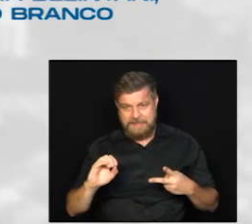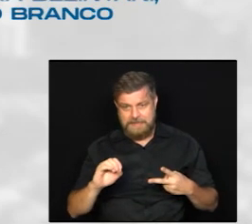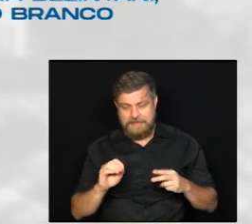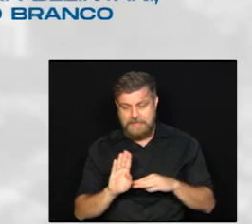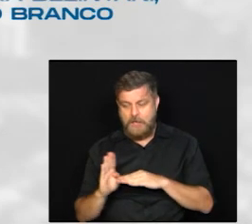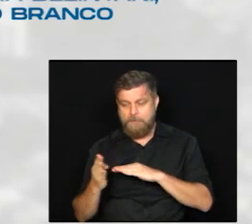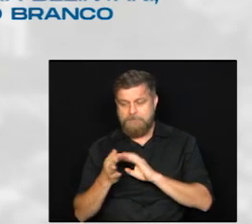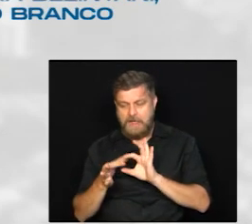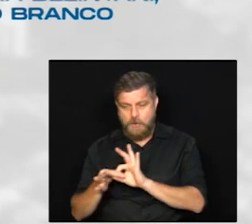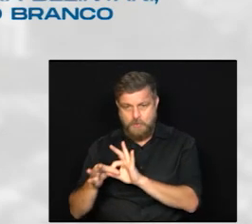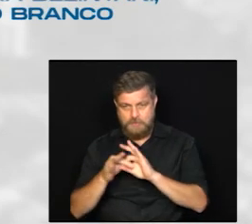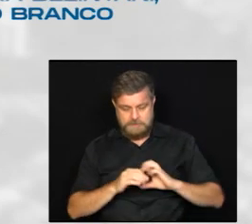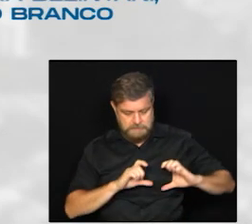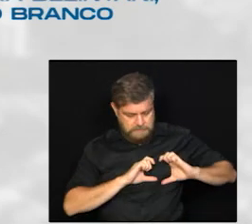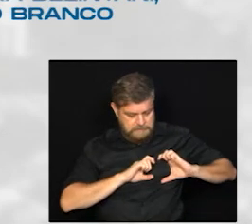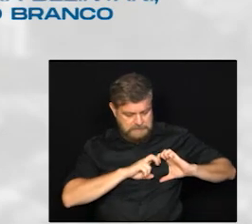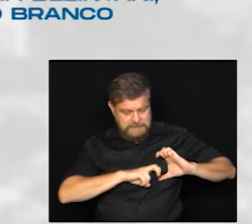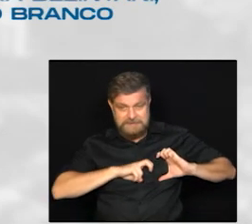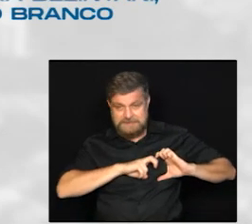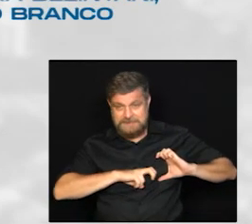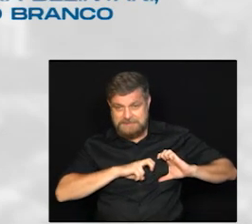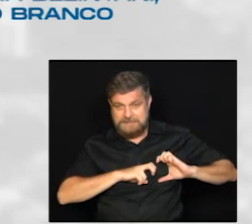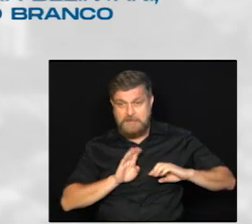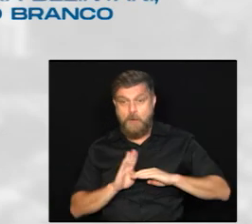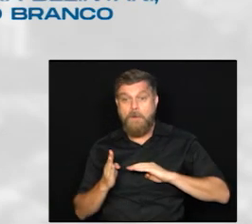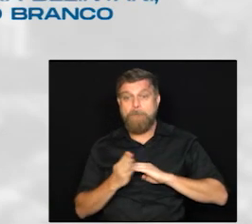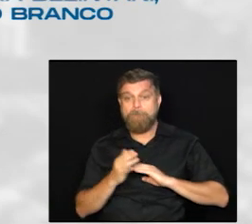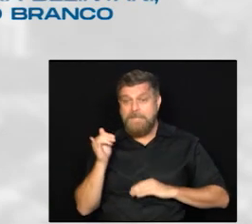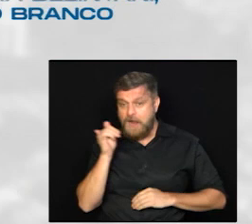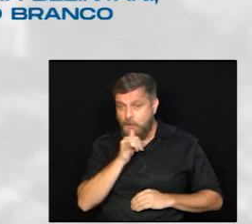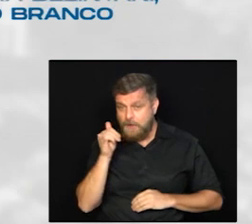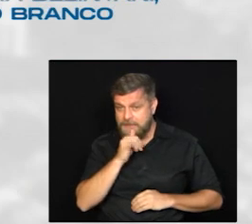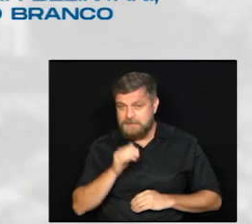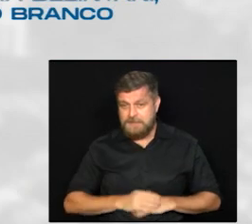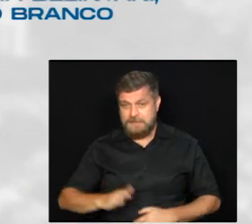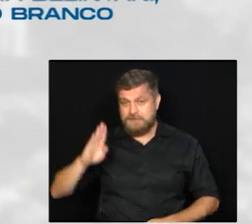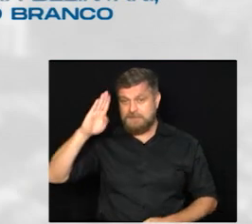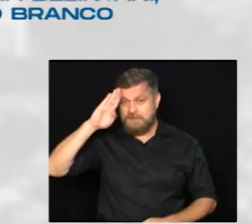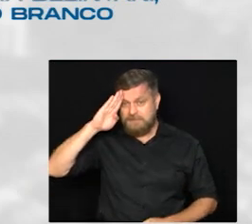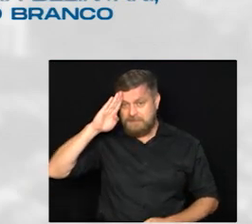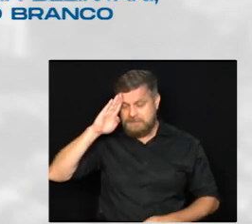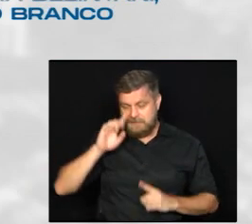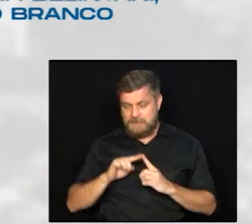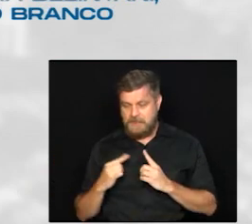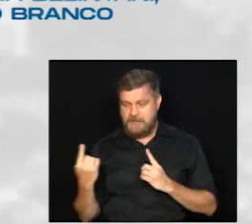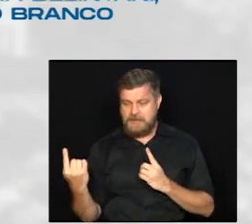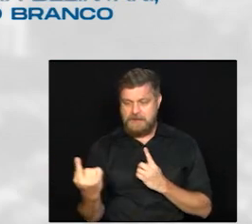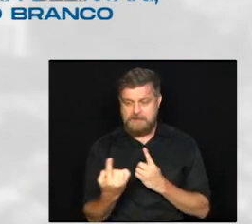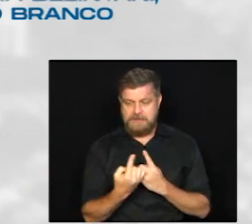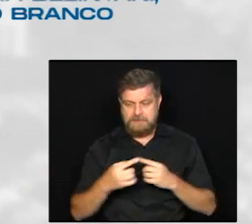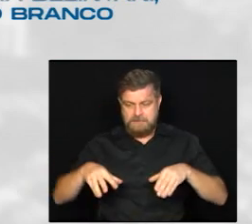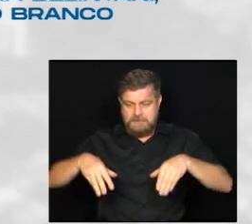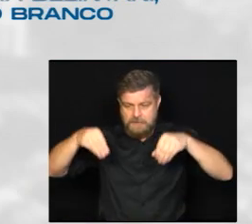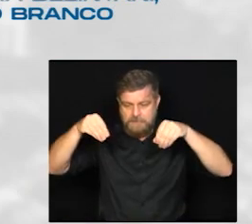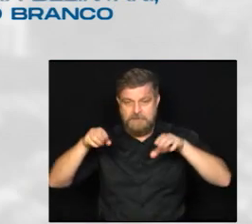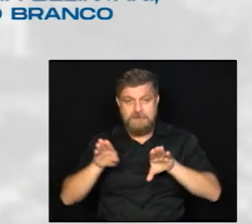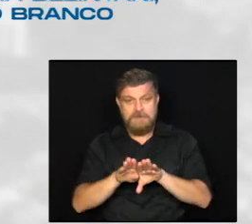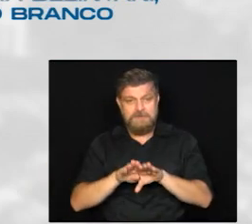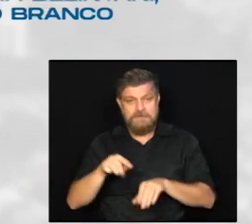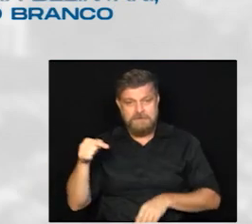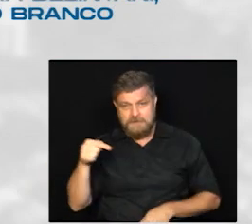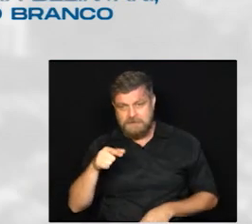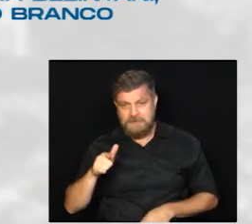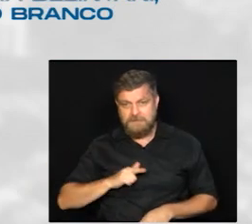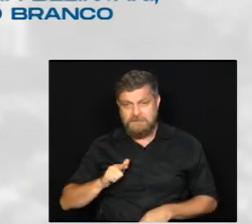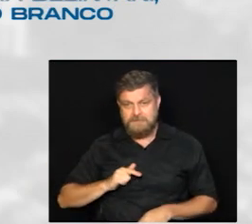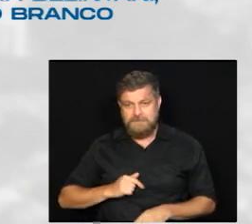União, Casa da Criança Paralítica no Parque Itália, Clube Círculo Militar no Jardim Chapadão e o Centro de Imunização Noroeste na